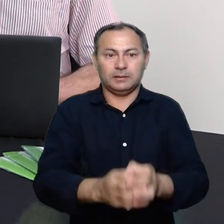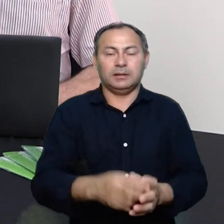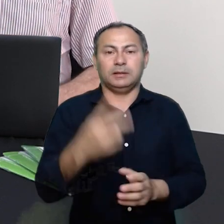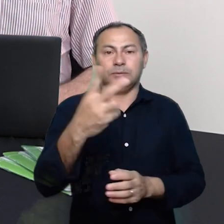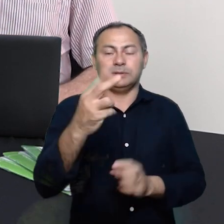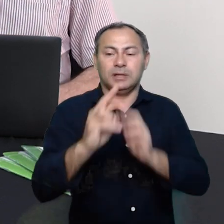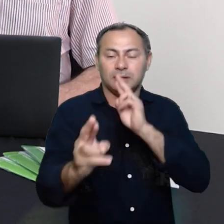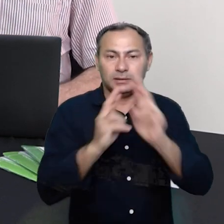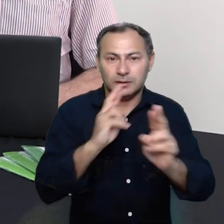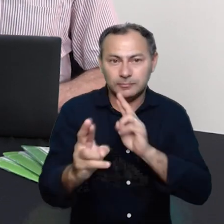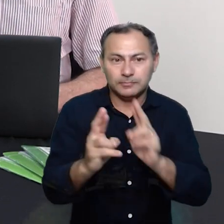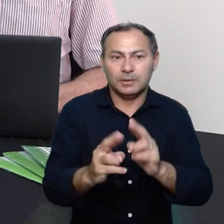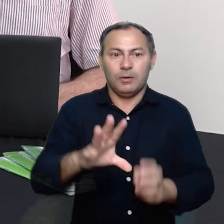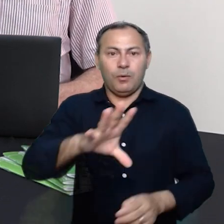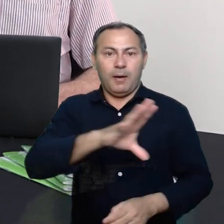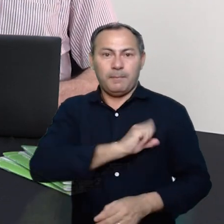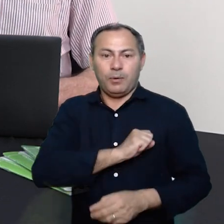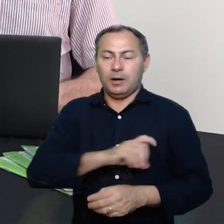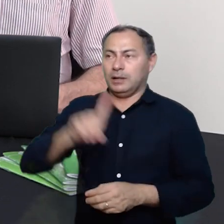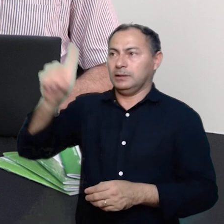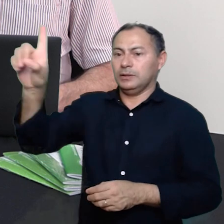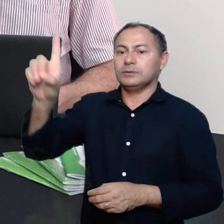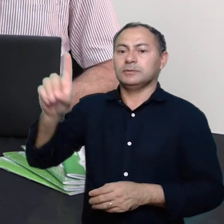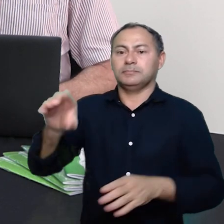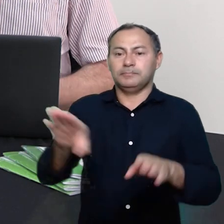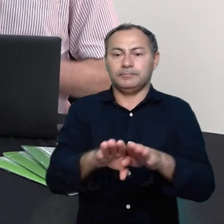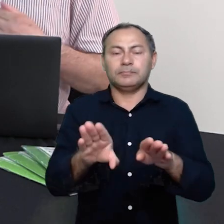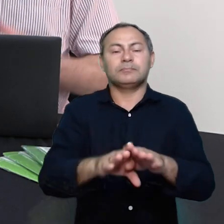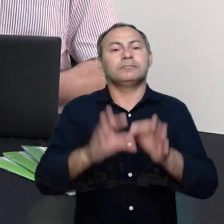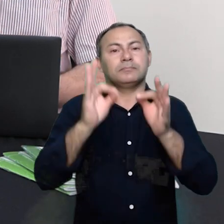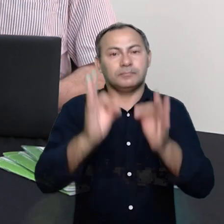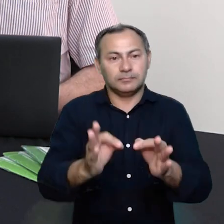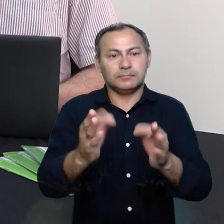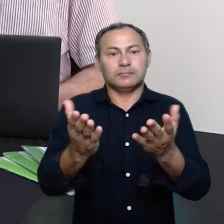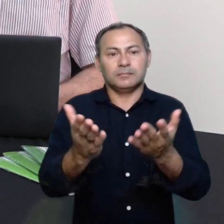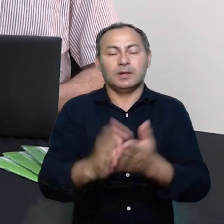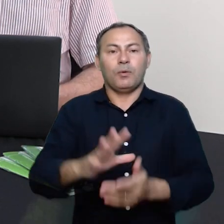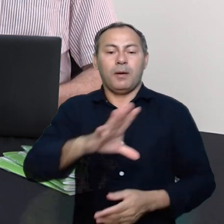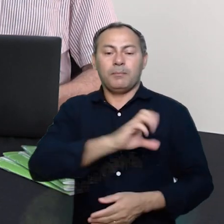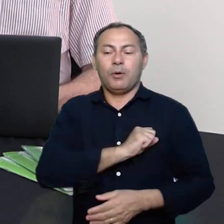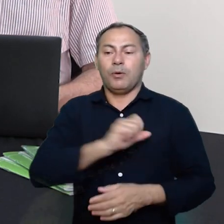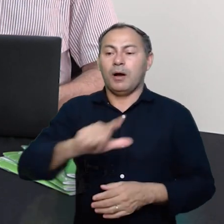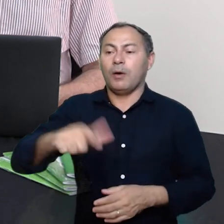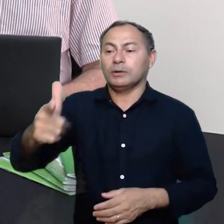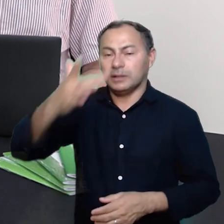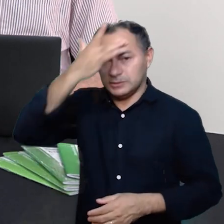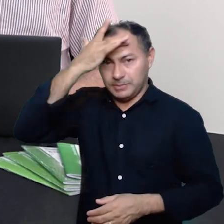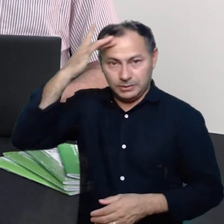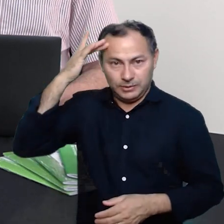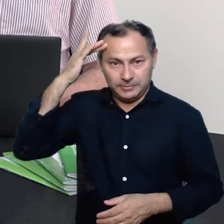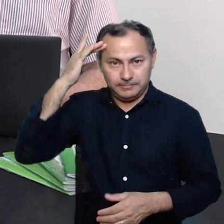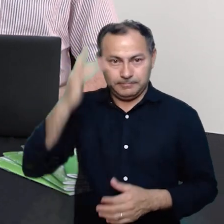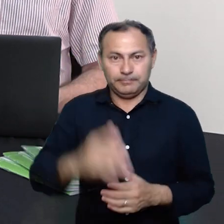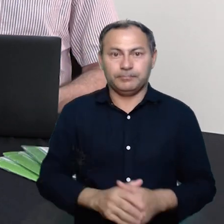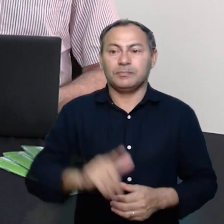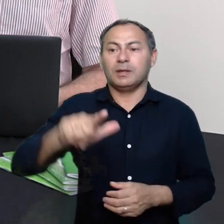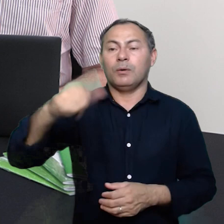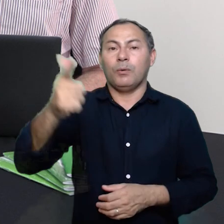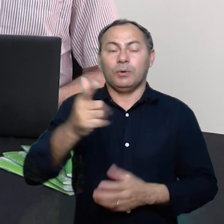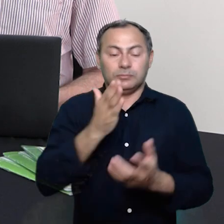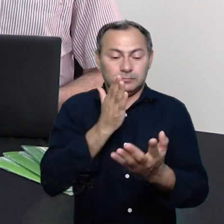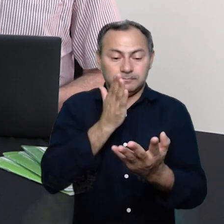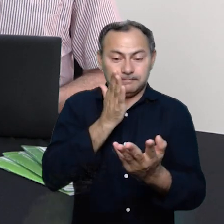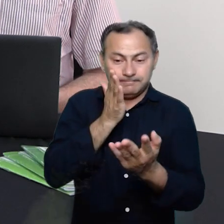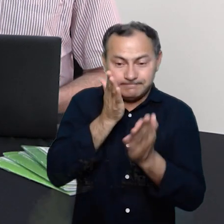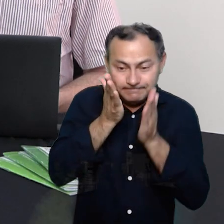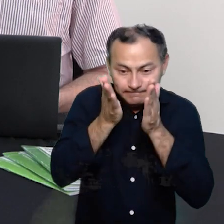duas relações, né, o amor a Deus e, consequentemente, né, o amor ao próximo. Outra dimensão que